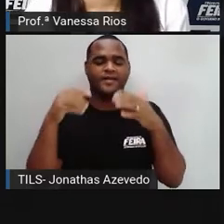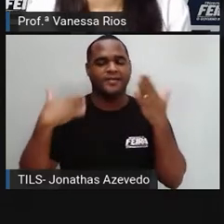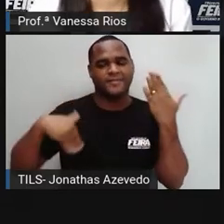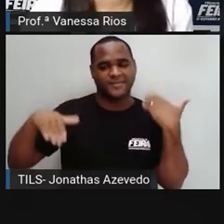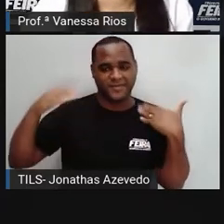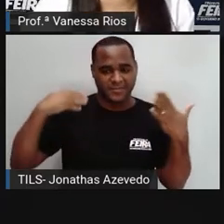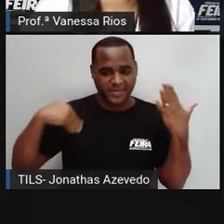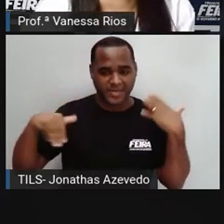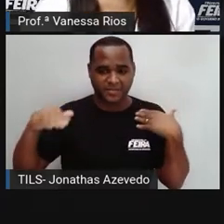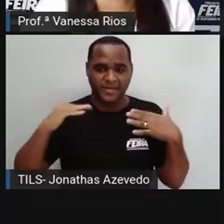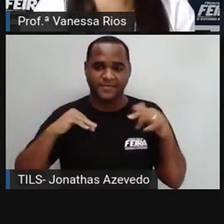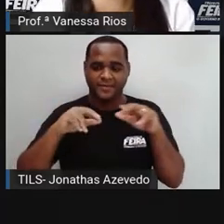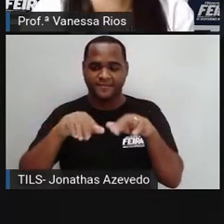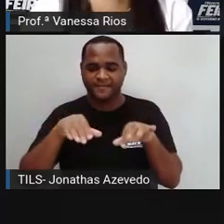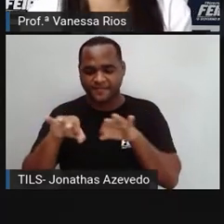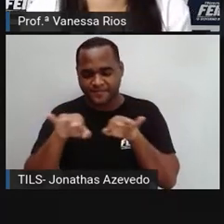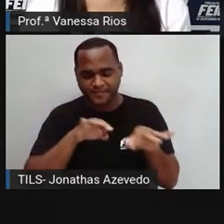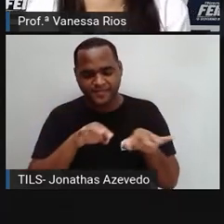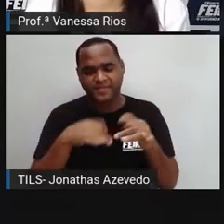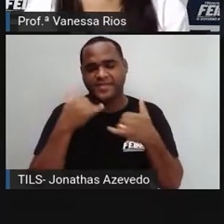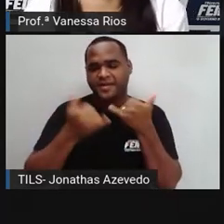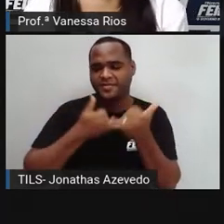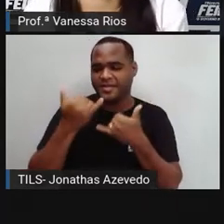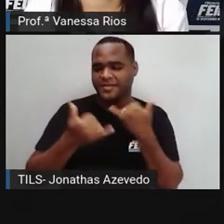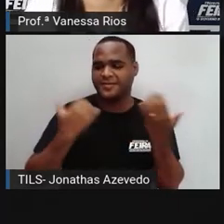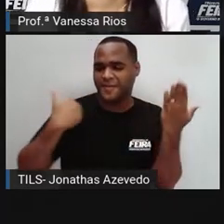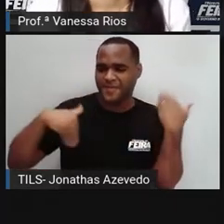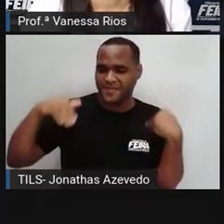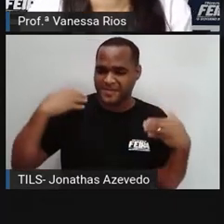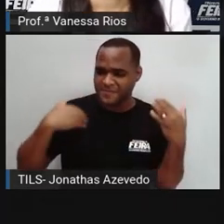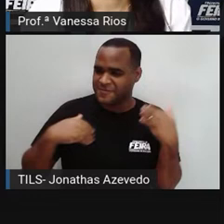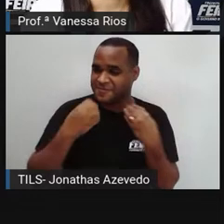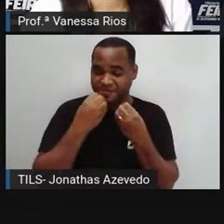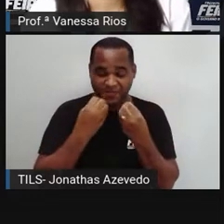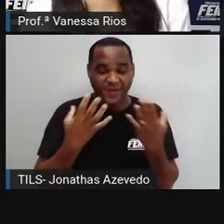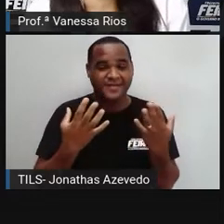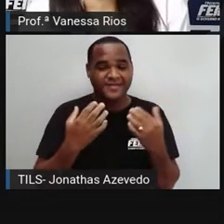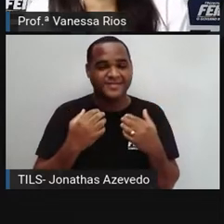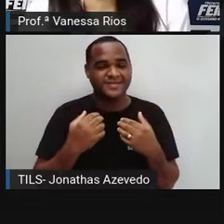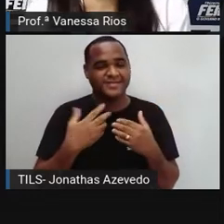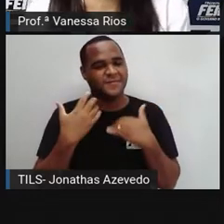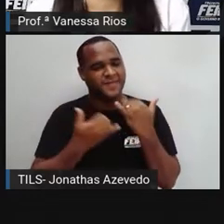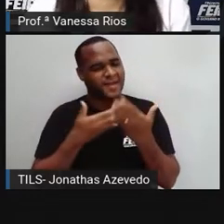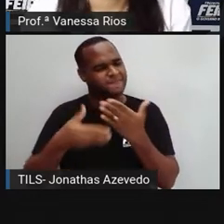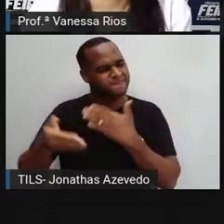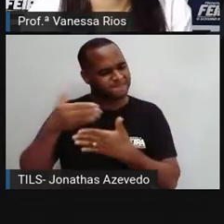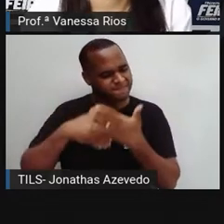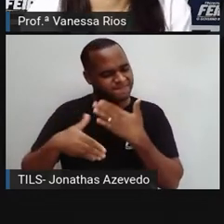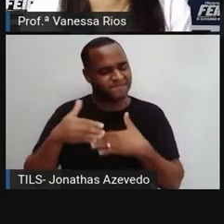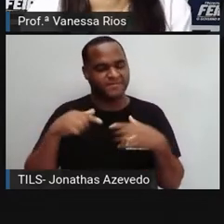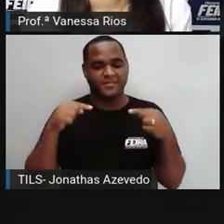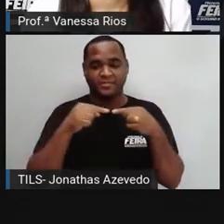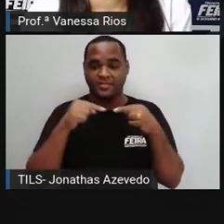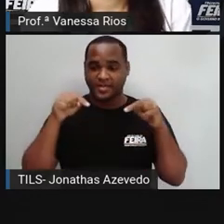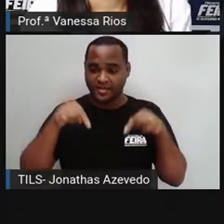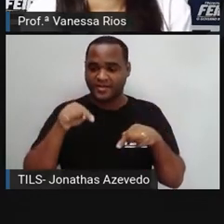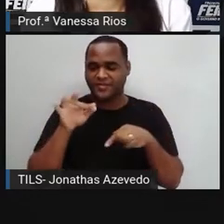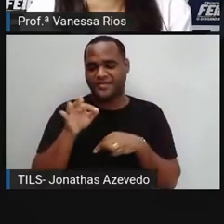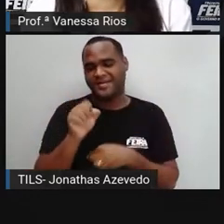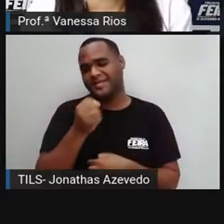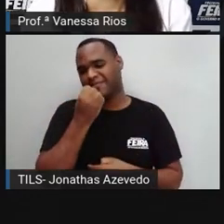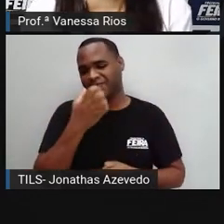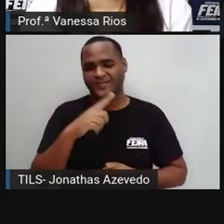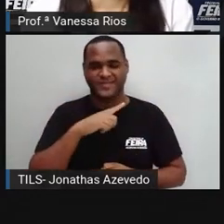passear, para fazer programações divertidas, de lazer, não é? De entretenimento que existe aqui em Feira